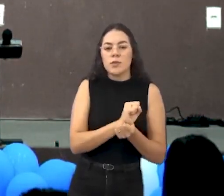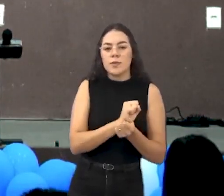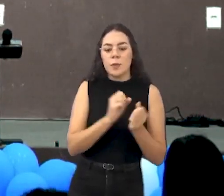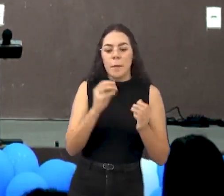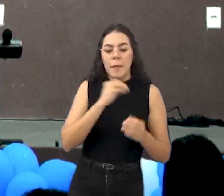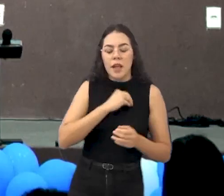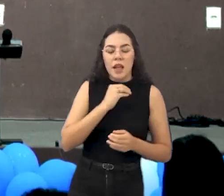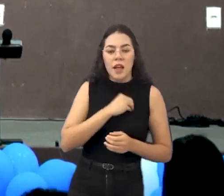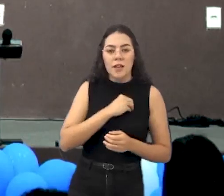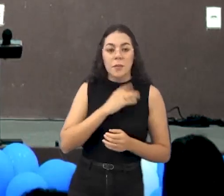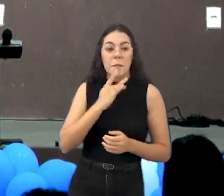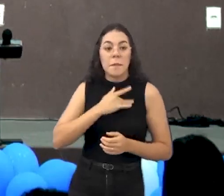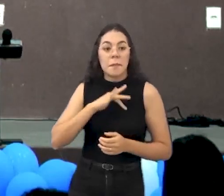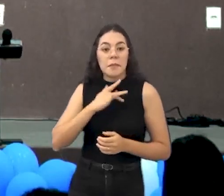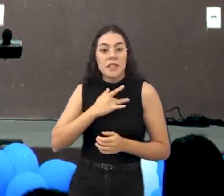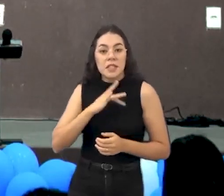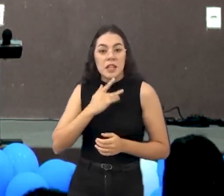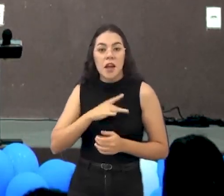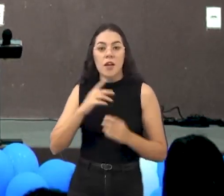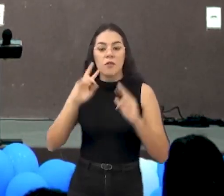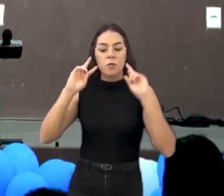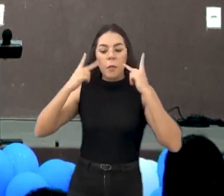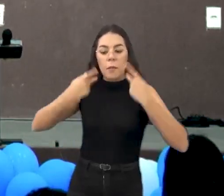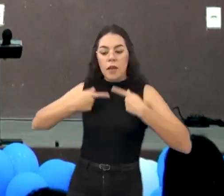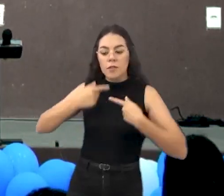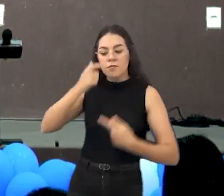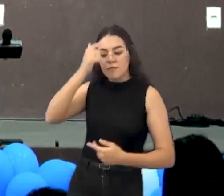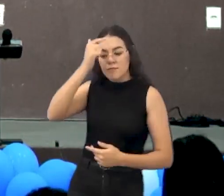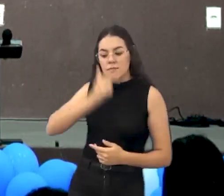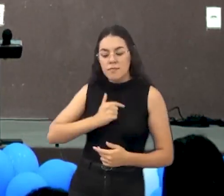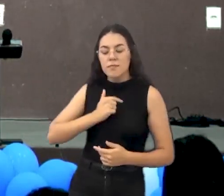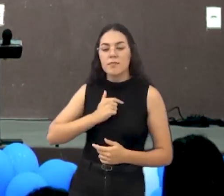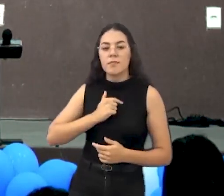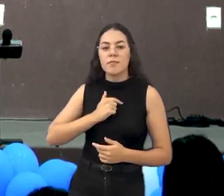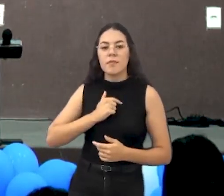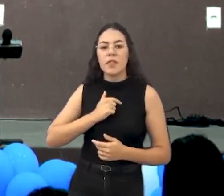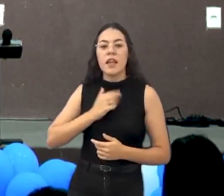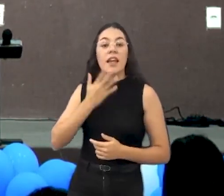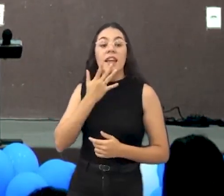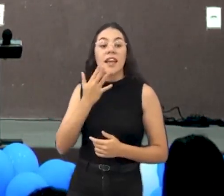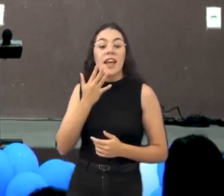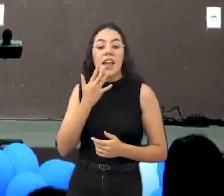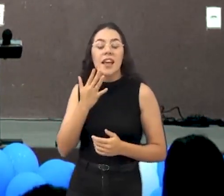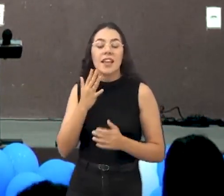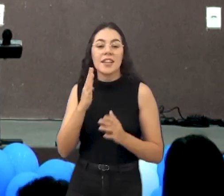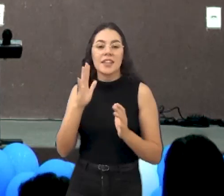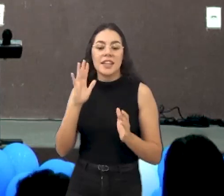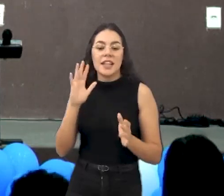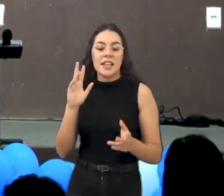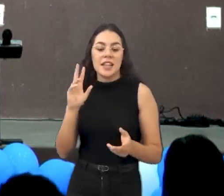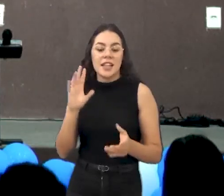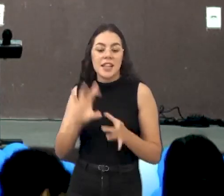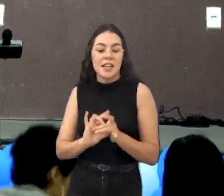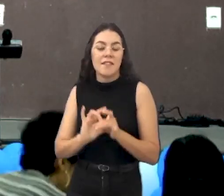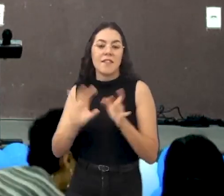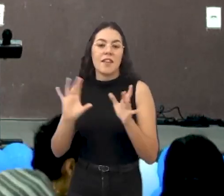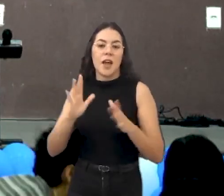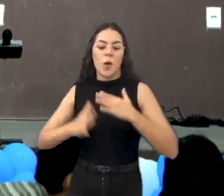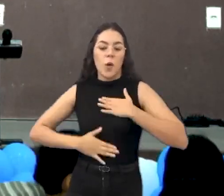membros. Miserável homem que sou, quem me livrará do corpo desta